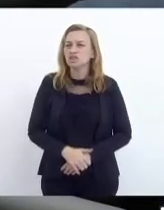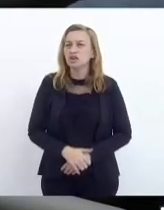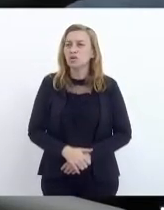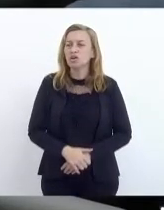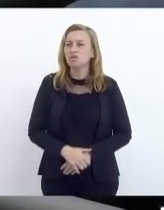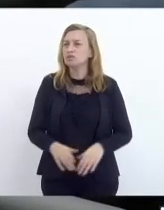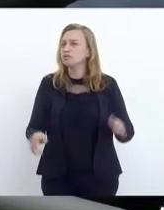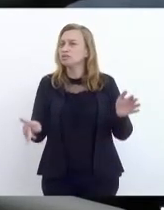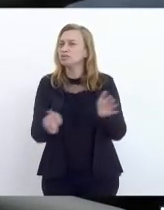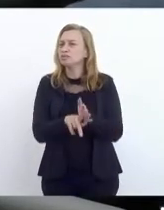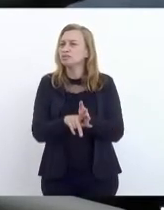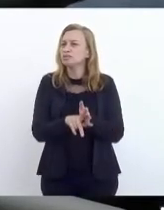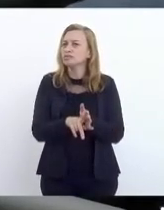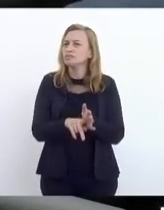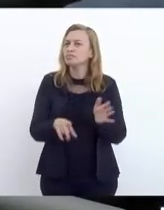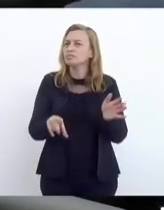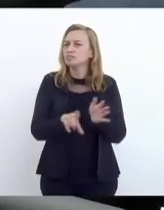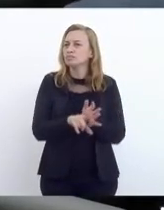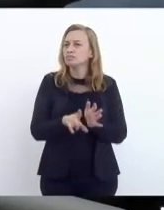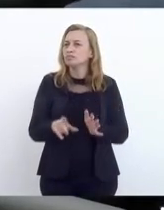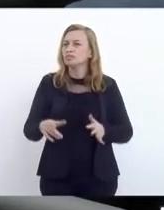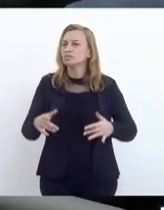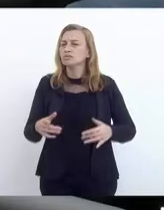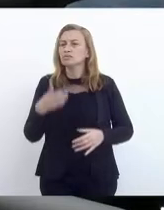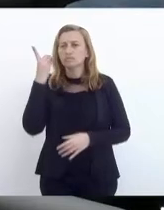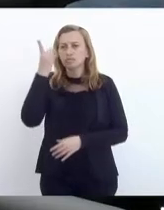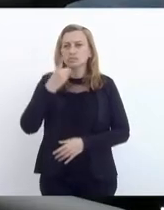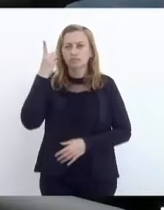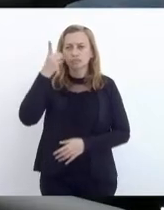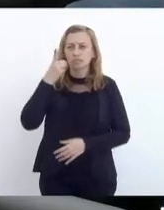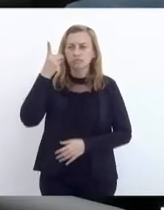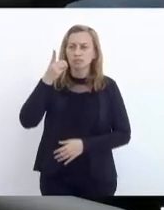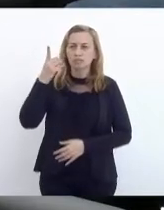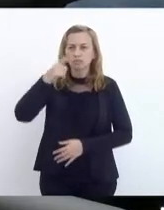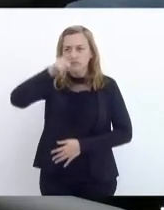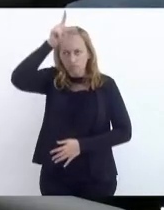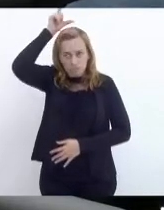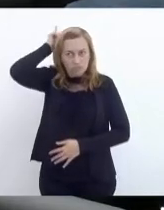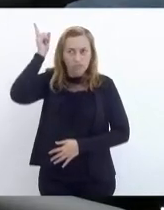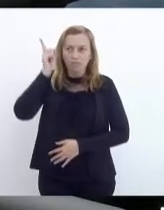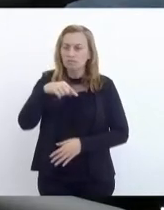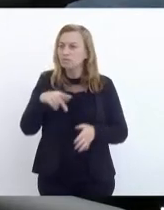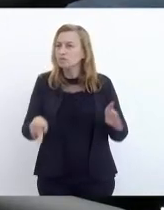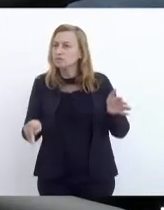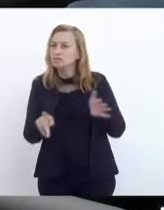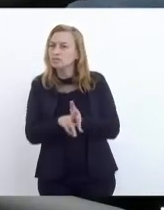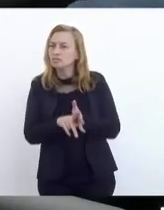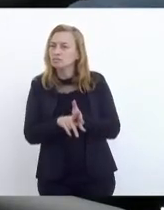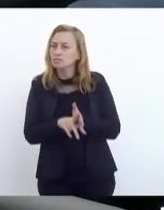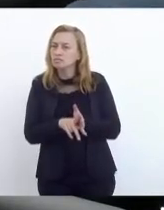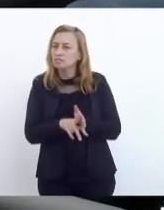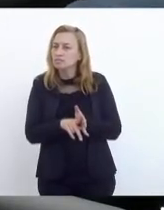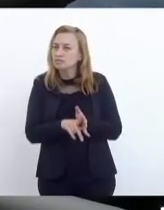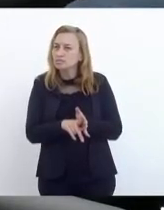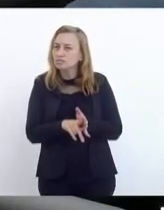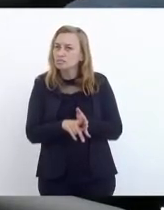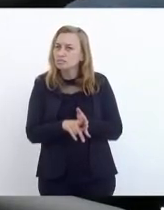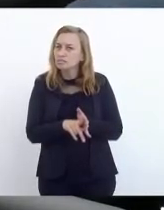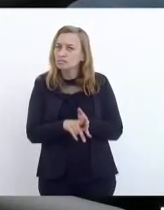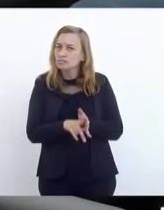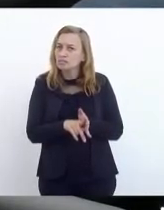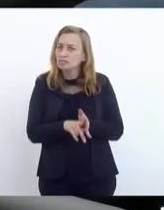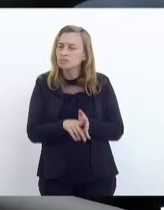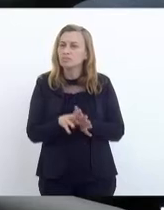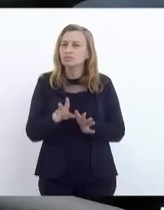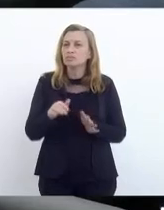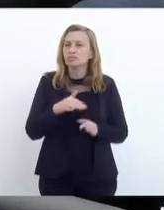projeto do nobre deputado Luiz Paulo é um projeto que deve merecer, da parte dos